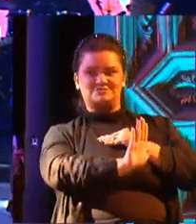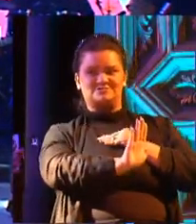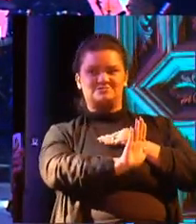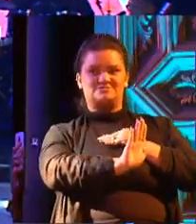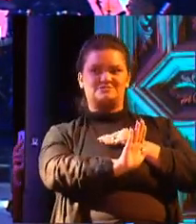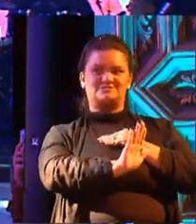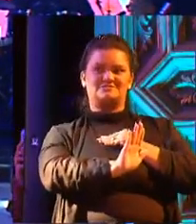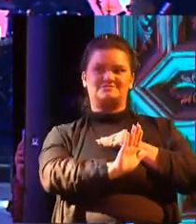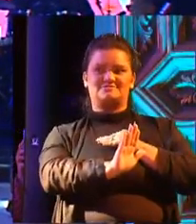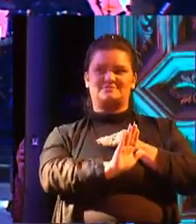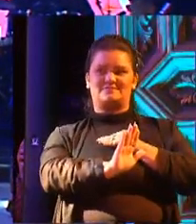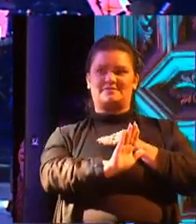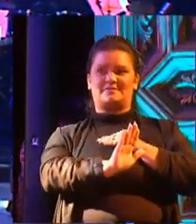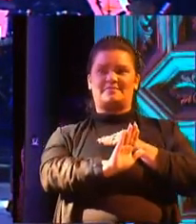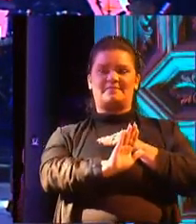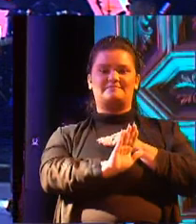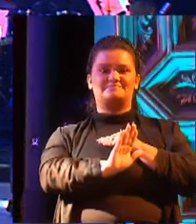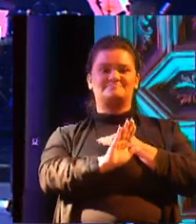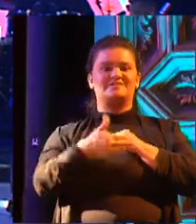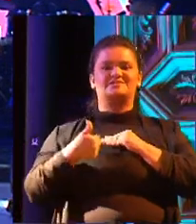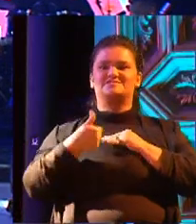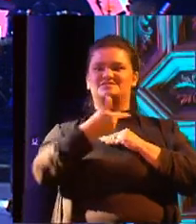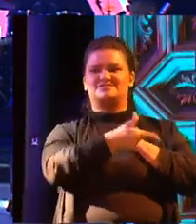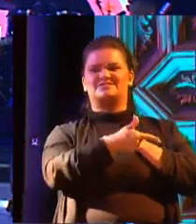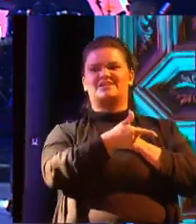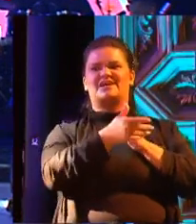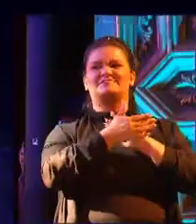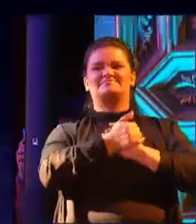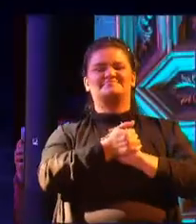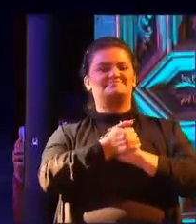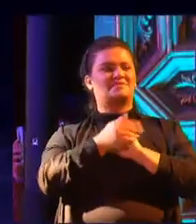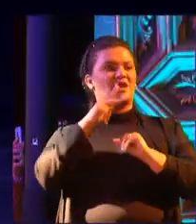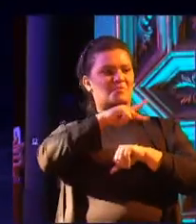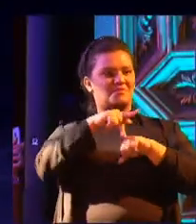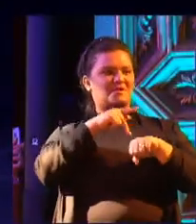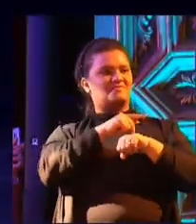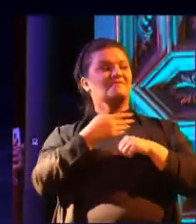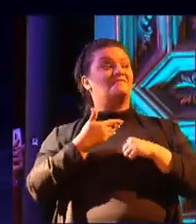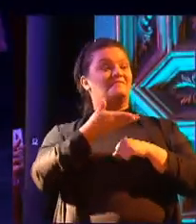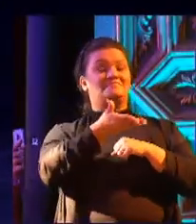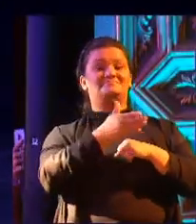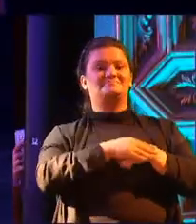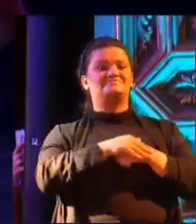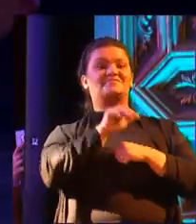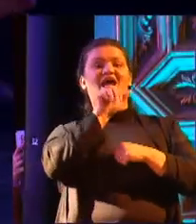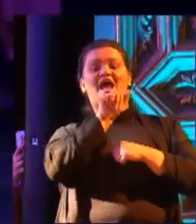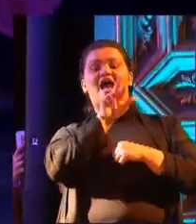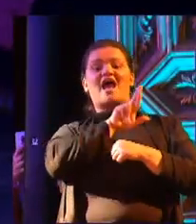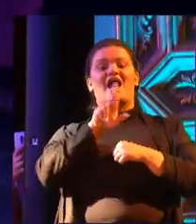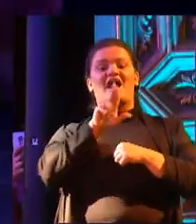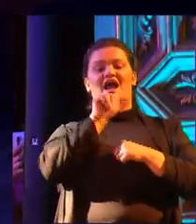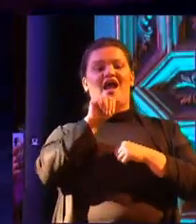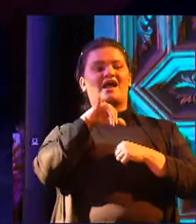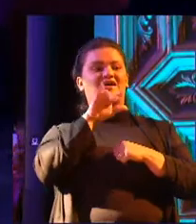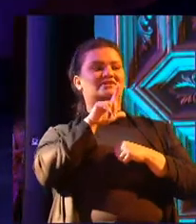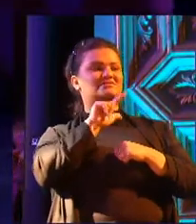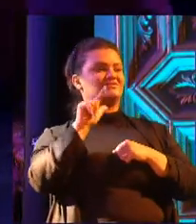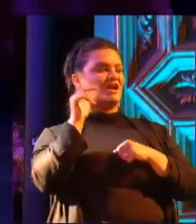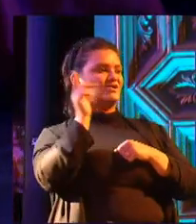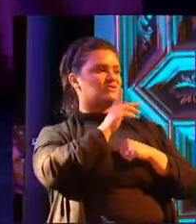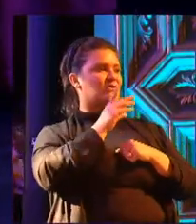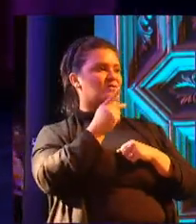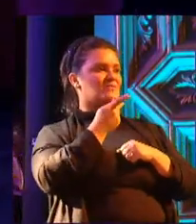isso aqui, esse, que vai, esse prêmio. E esse prêmio vai para quem? Arraial do